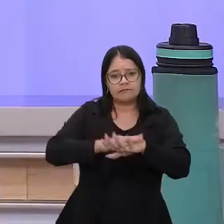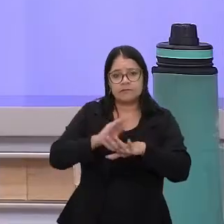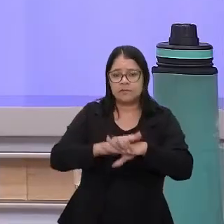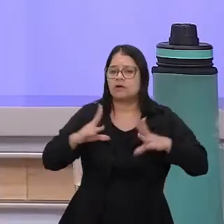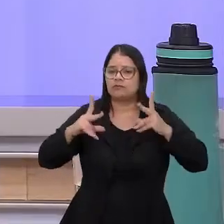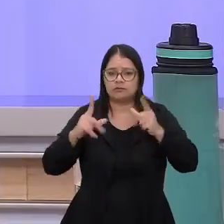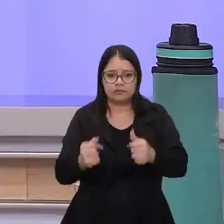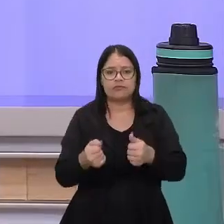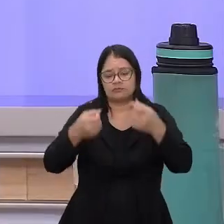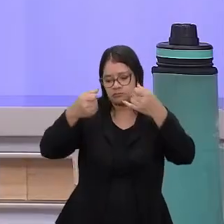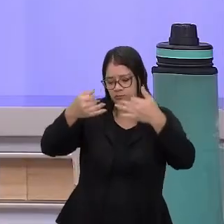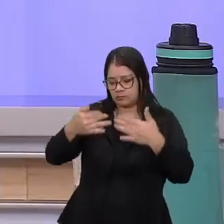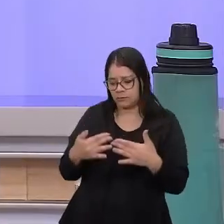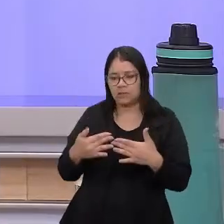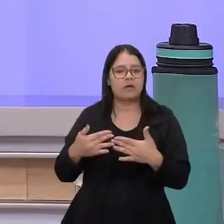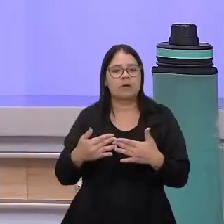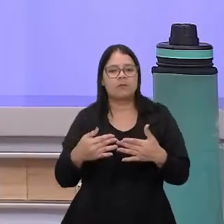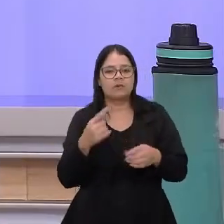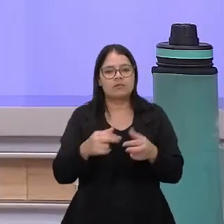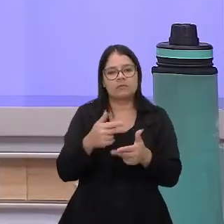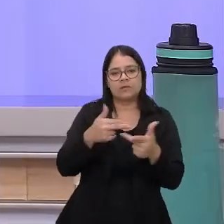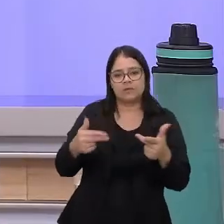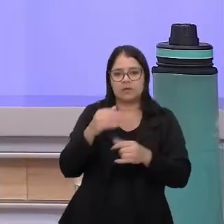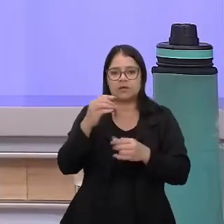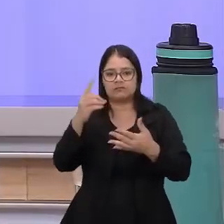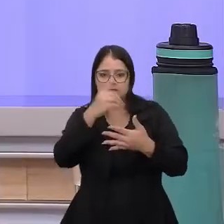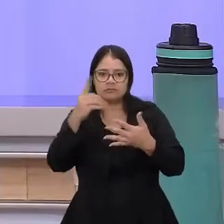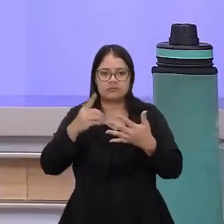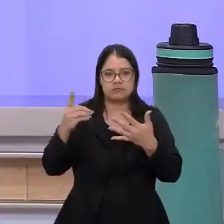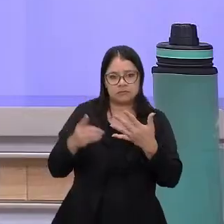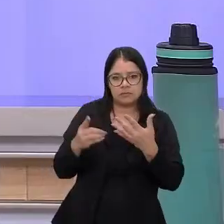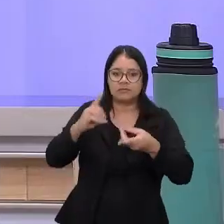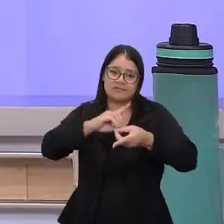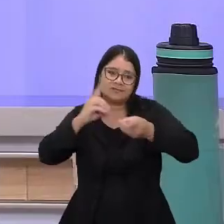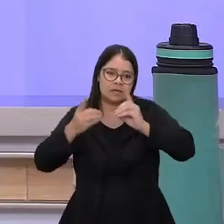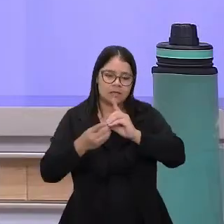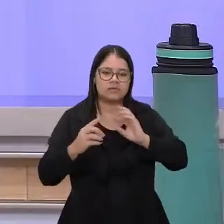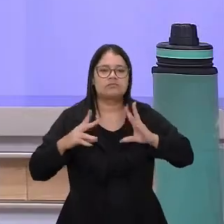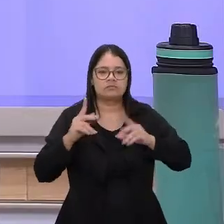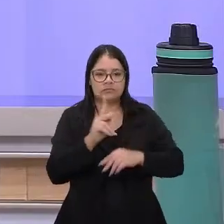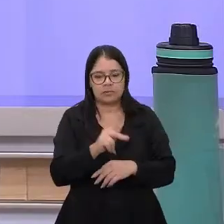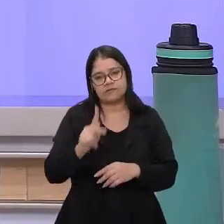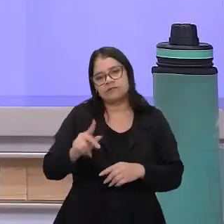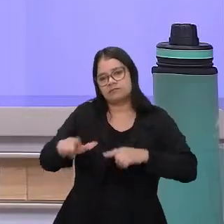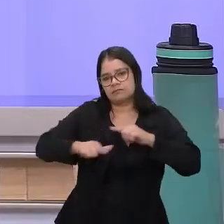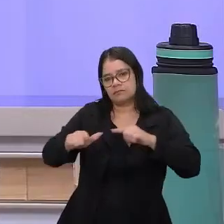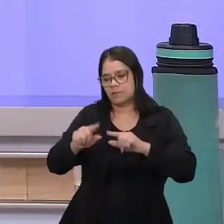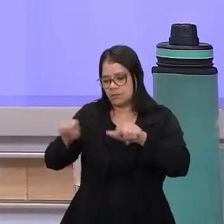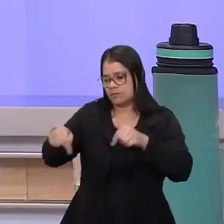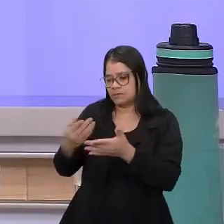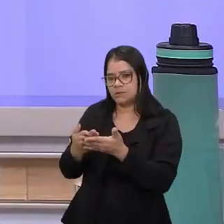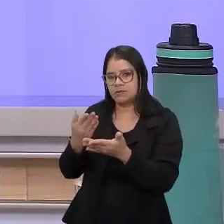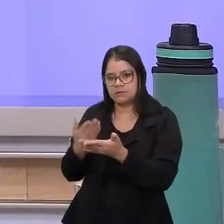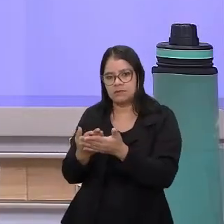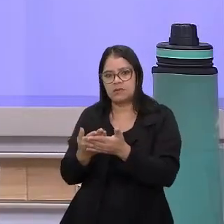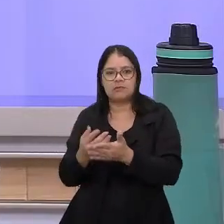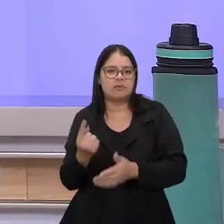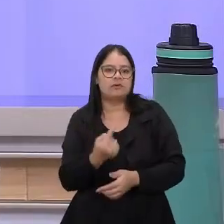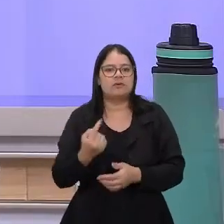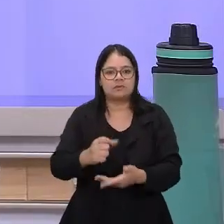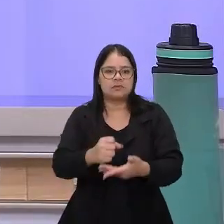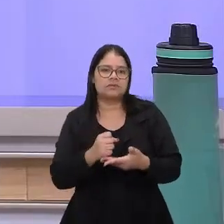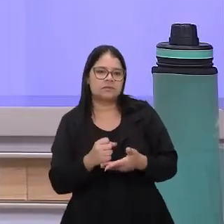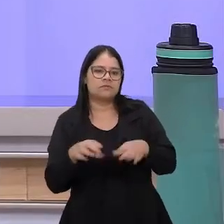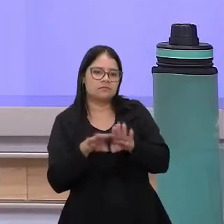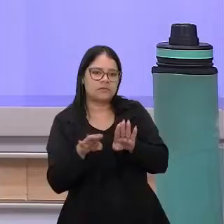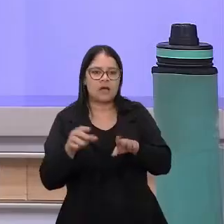aquilo que a gente fala com os materiais didáticos que os professores trabalham em sala de aula, nós trazemos